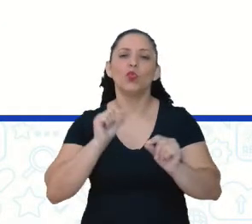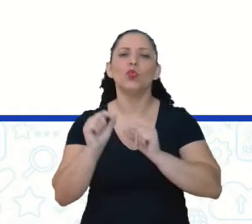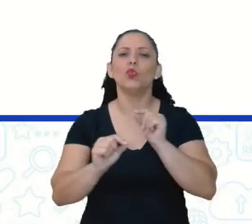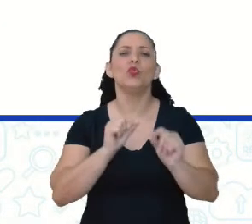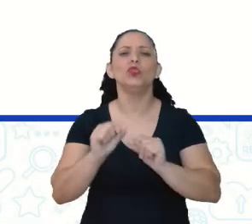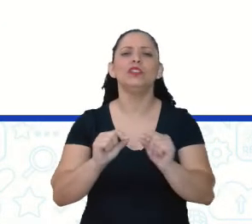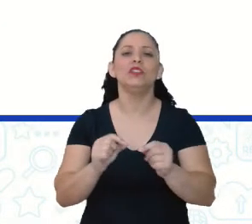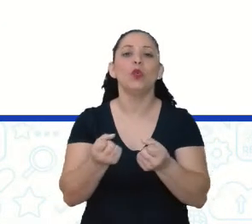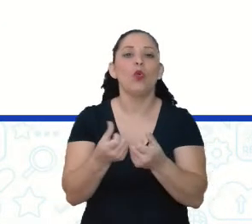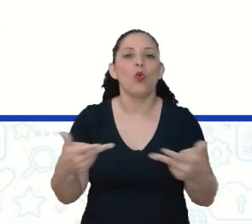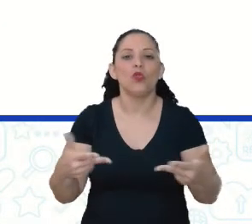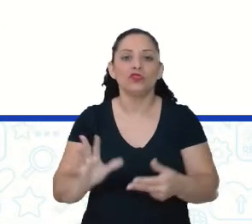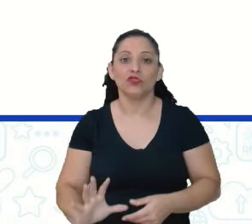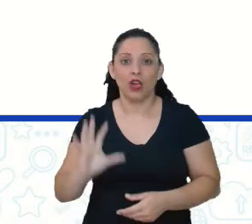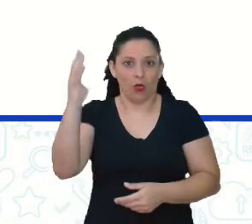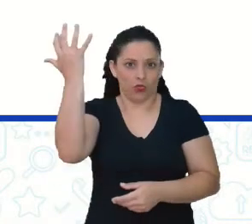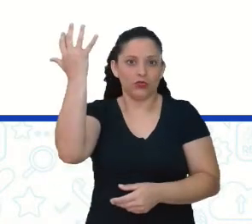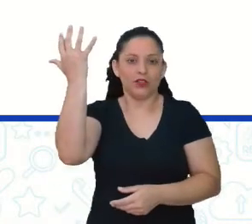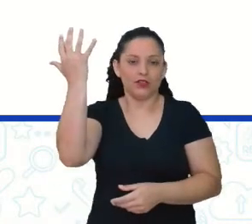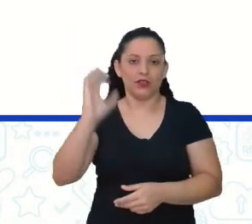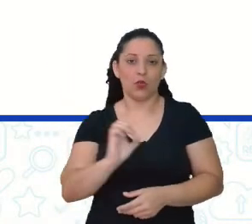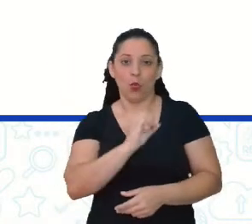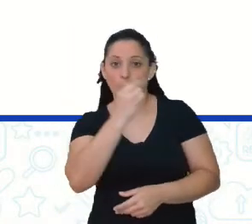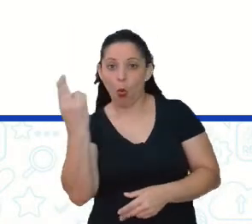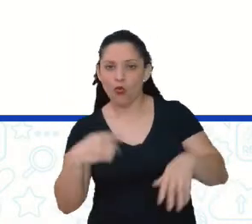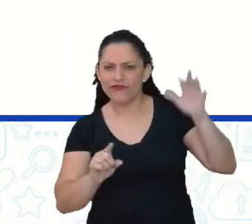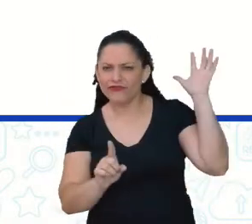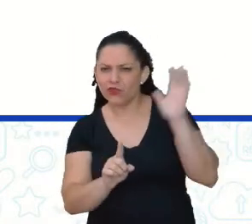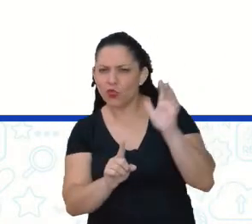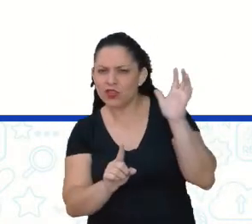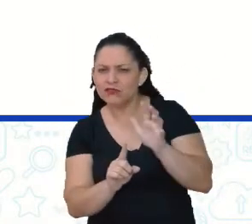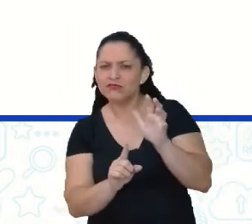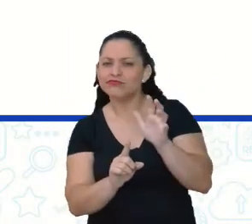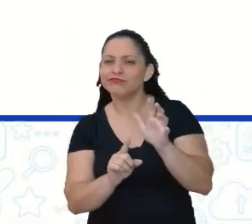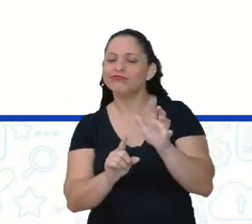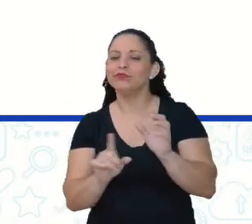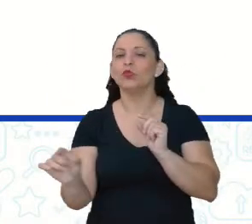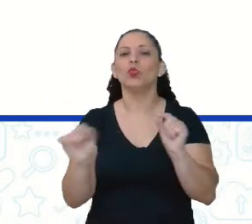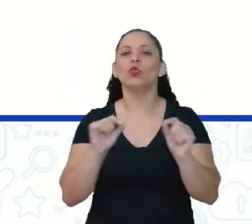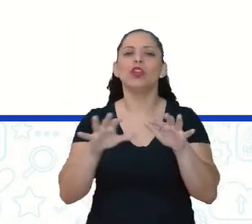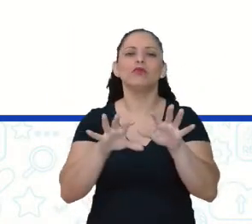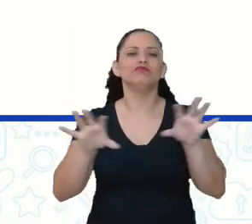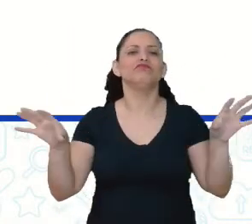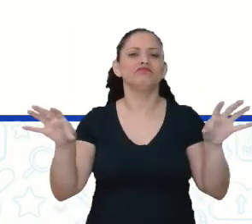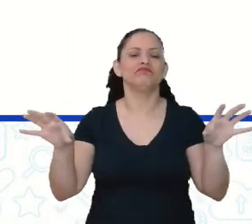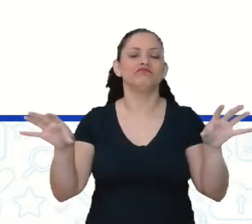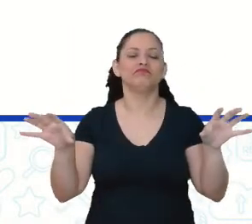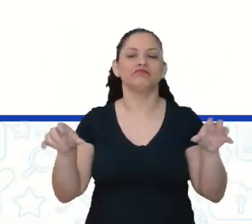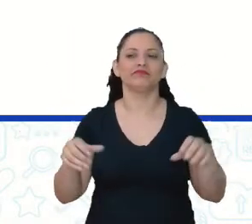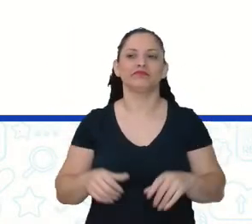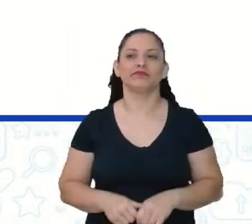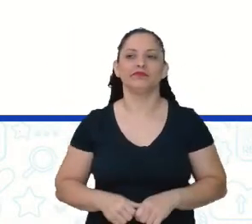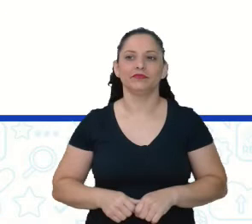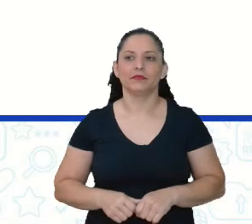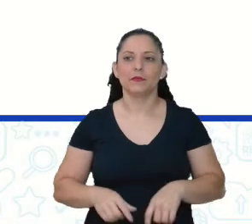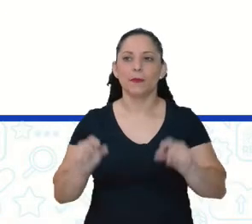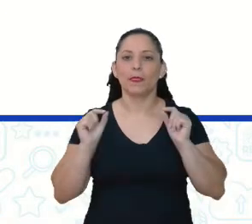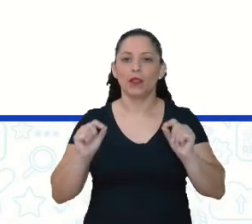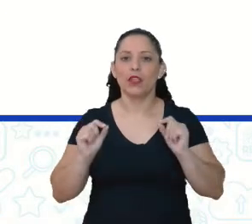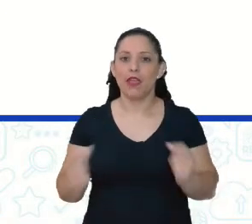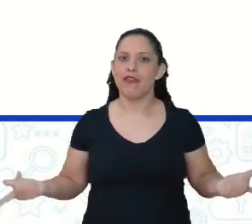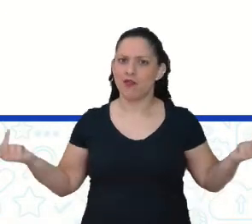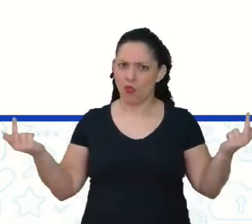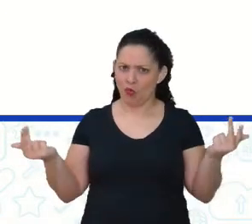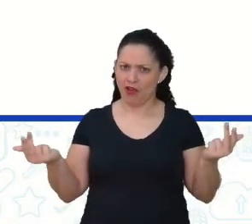fenômenos naturais ou desastres naturais. Mas será que essas duas expressões querem dizer a